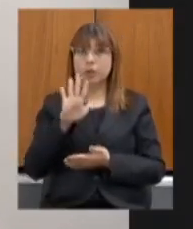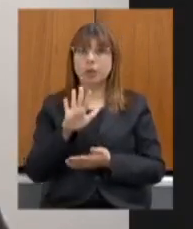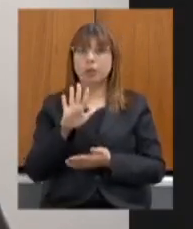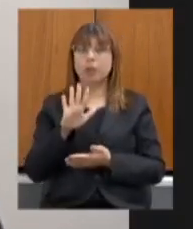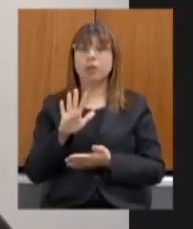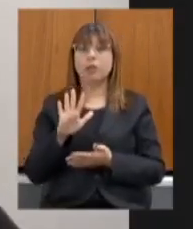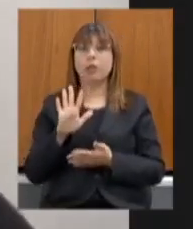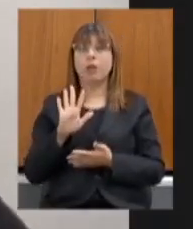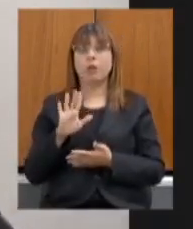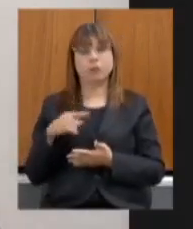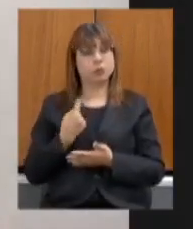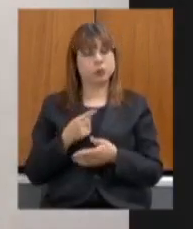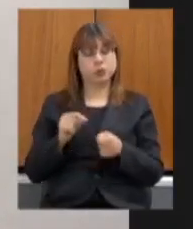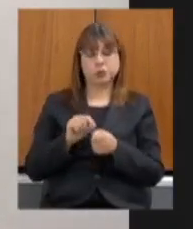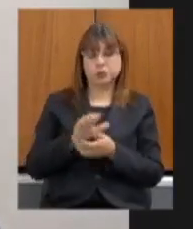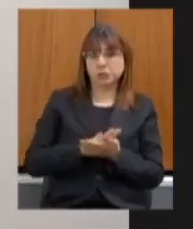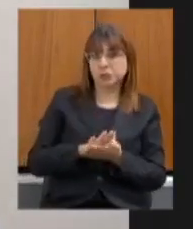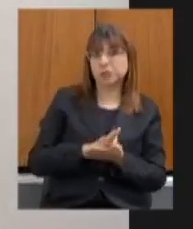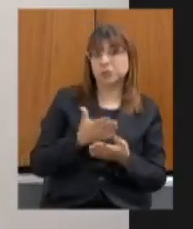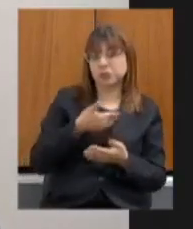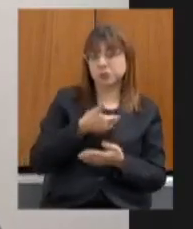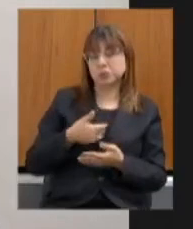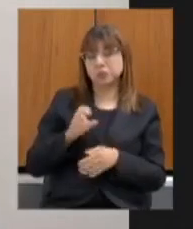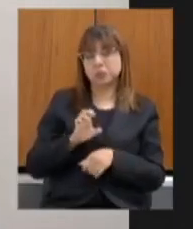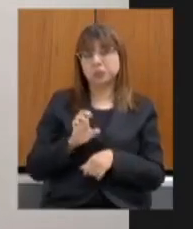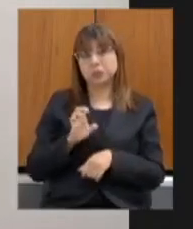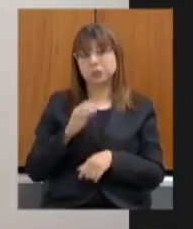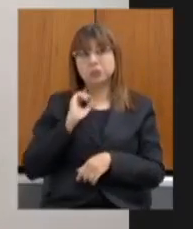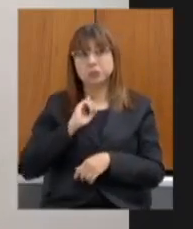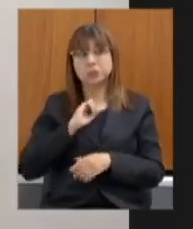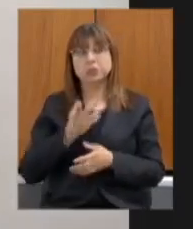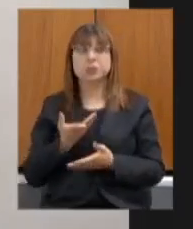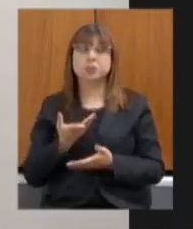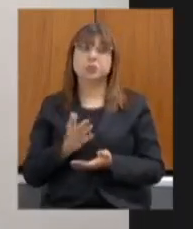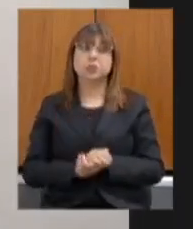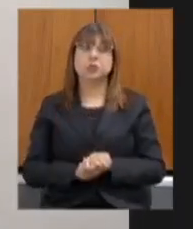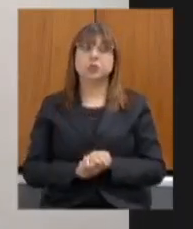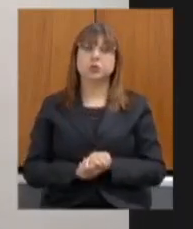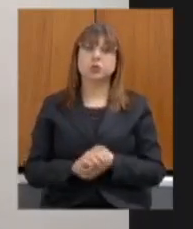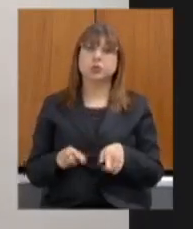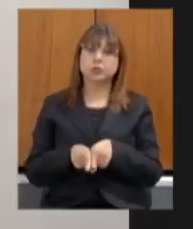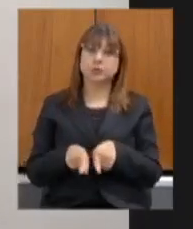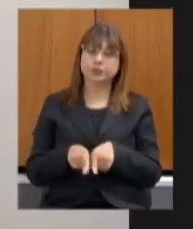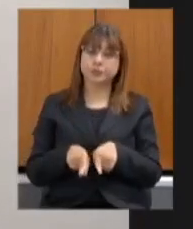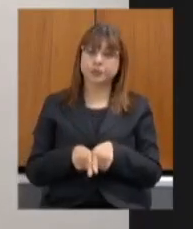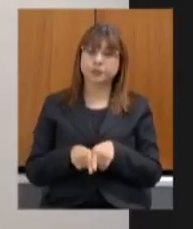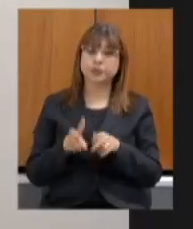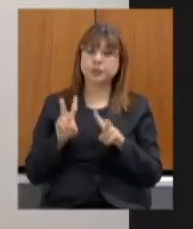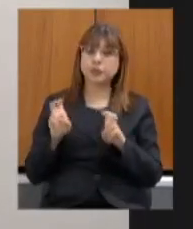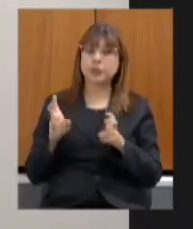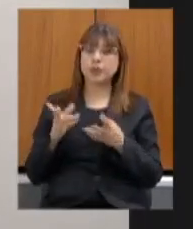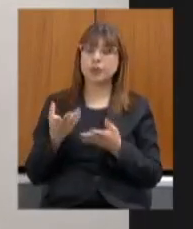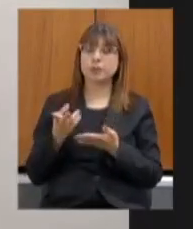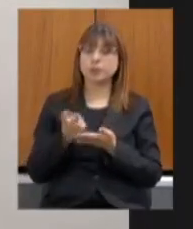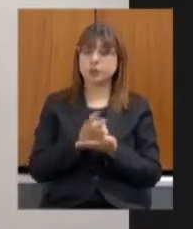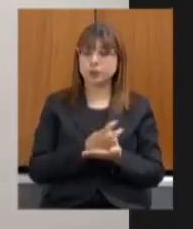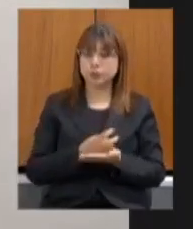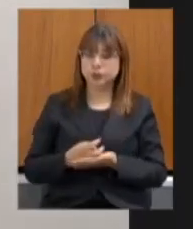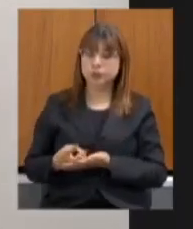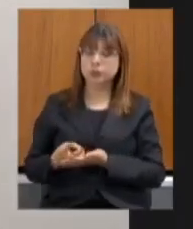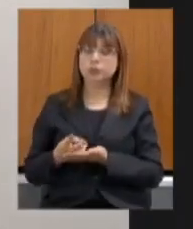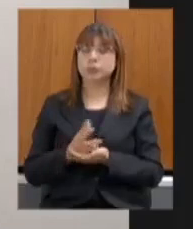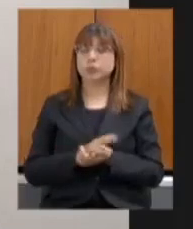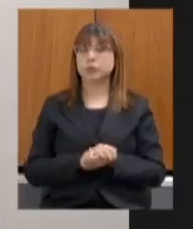nós temos projetos importantes lá para Mitano, inclusive relacionados à dimensão tributária que afeta os Estados,